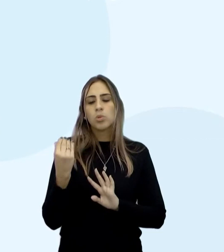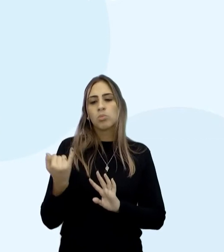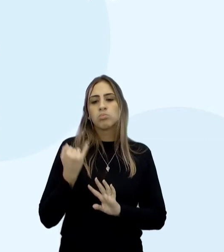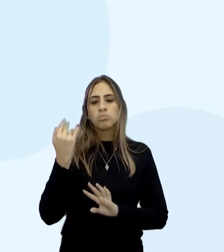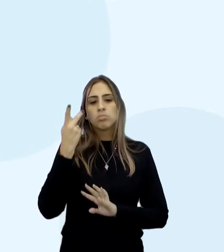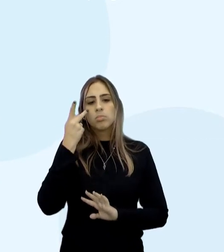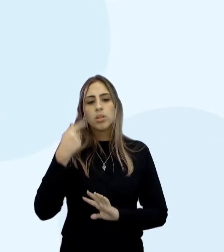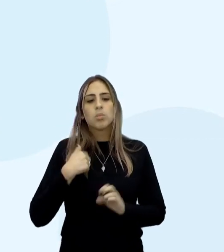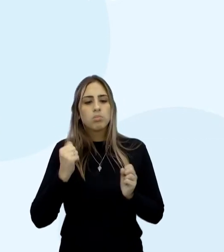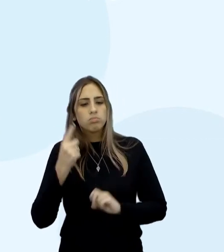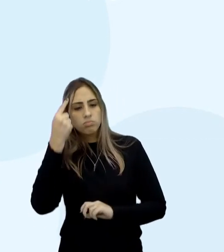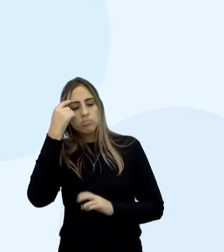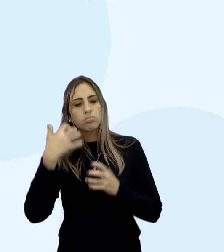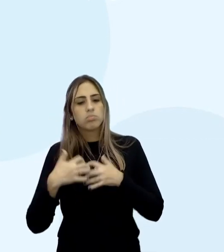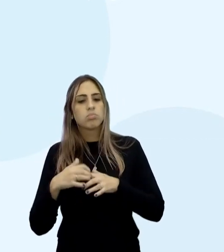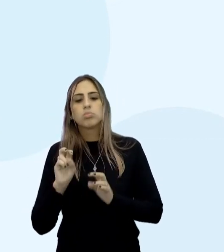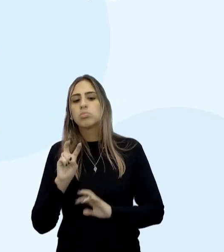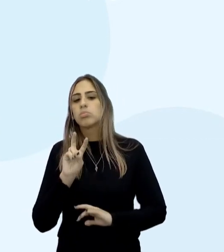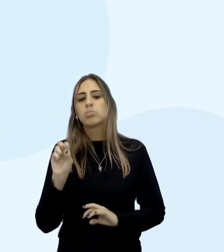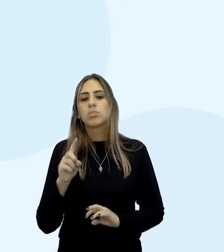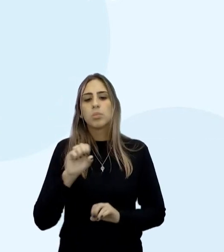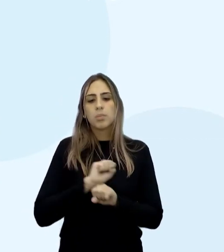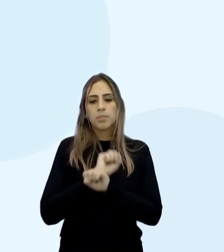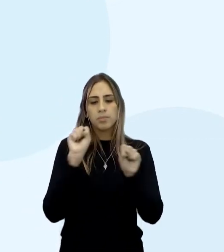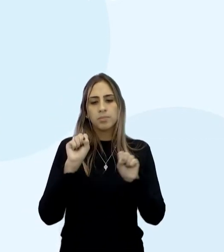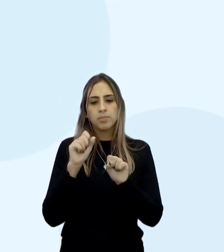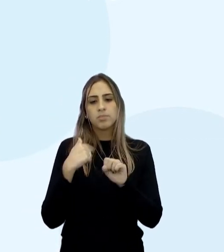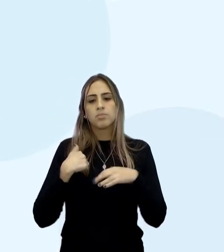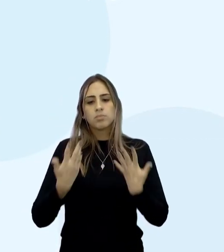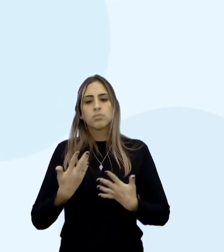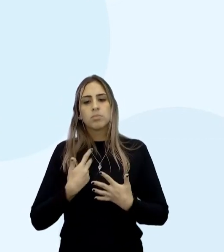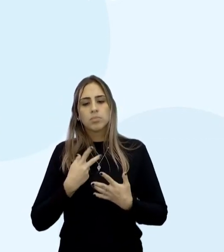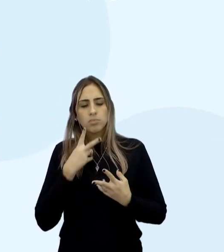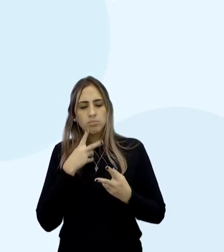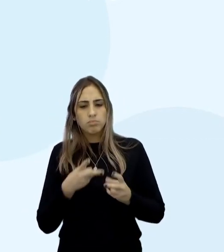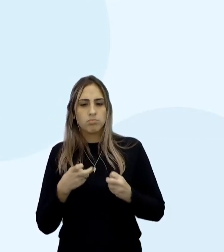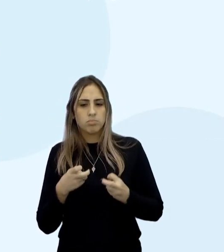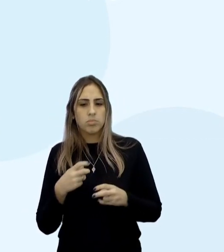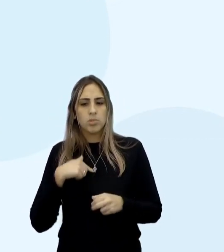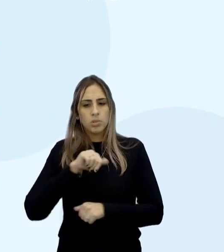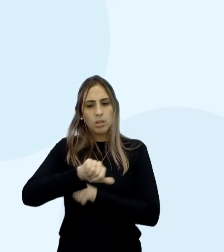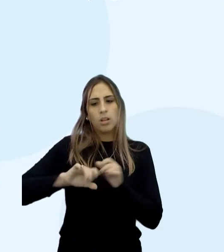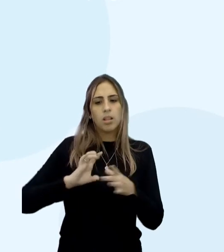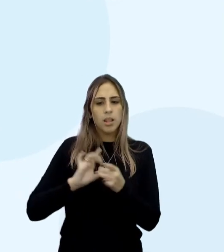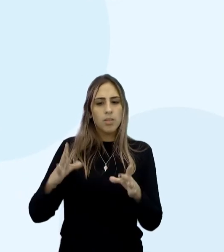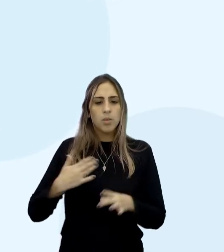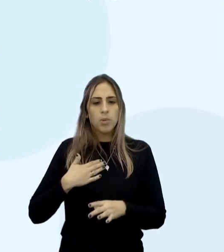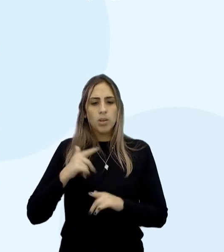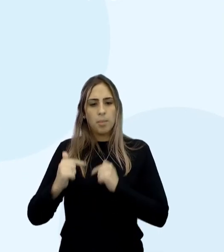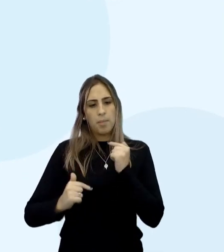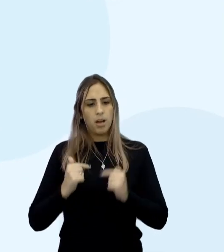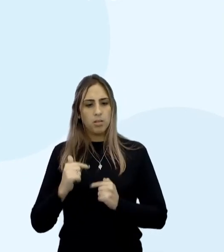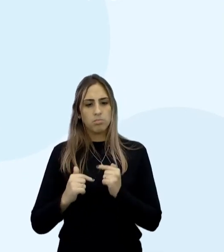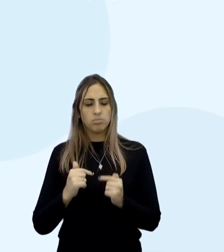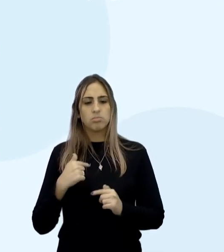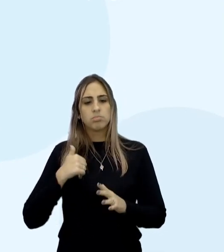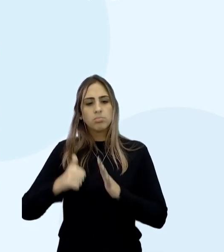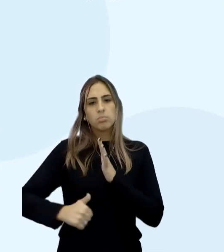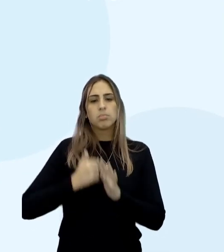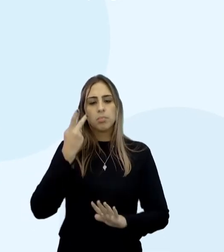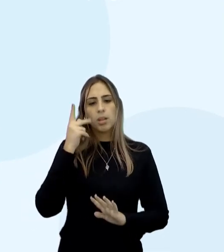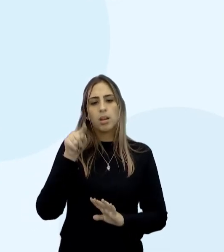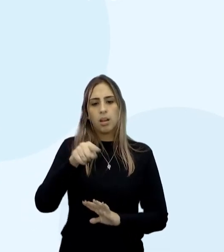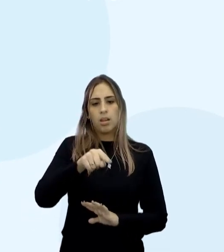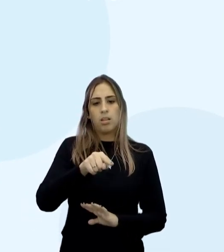para que eu pudesse pensar sobre. Numa manhã eu finalmente saquei. Tornar livre meu trabalho seria melhor